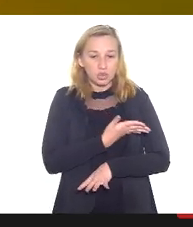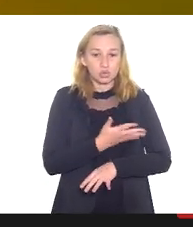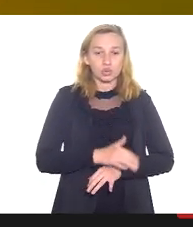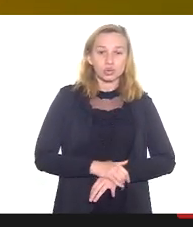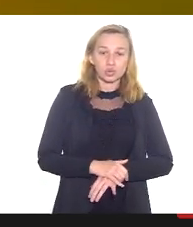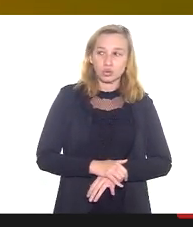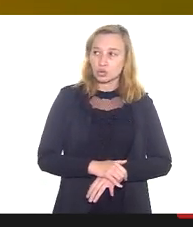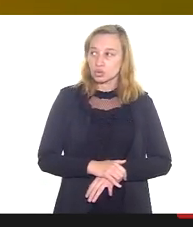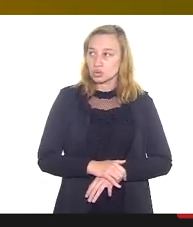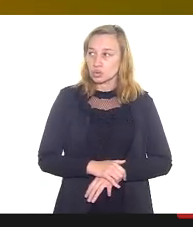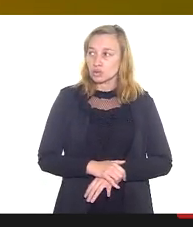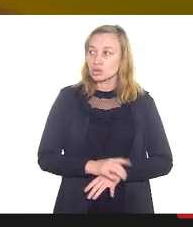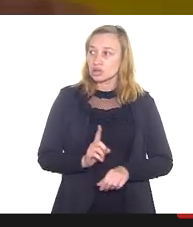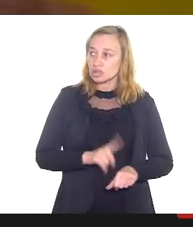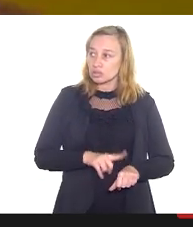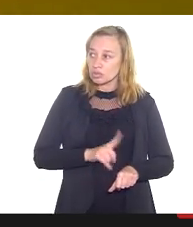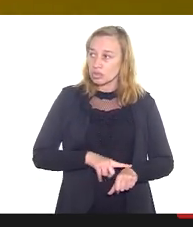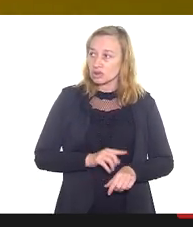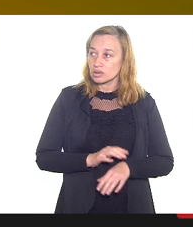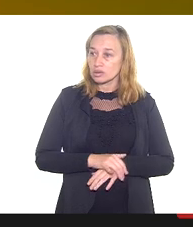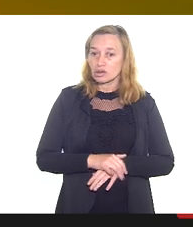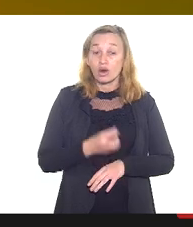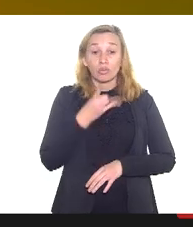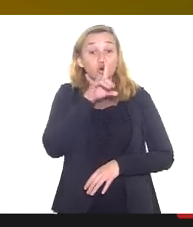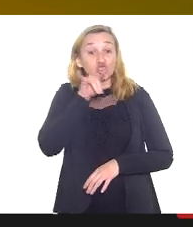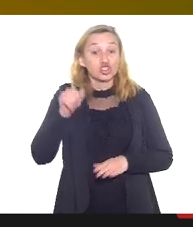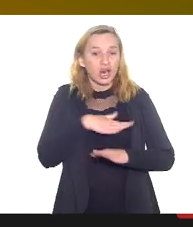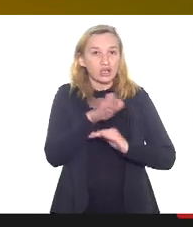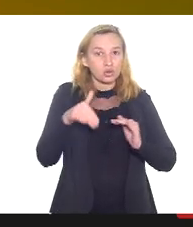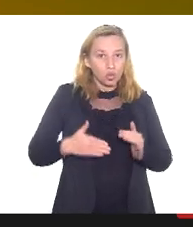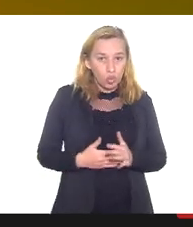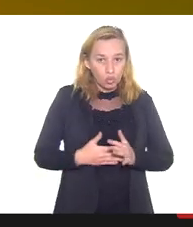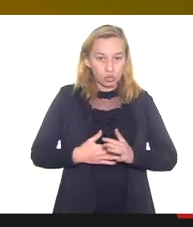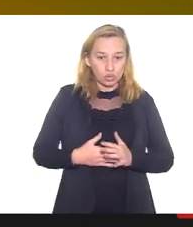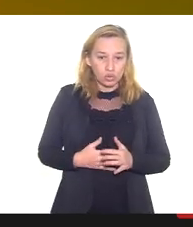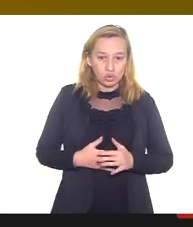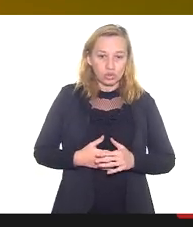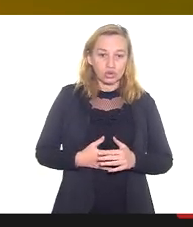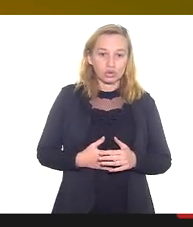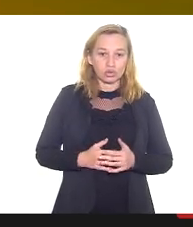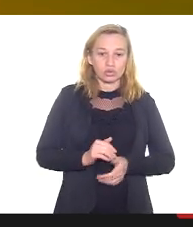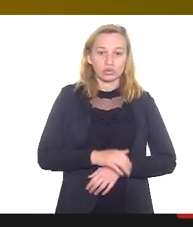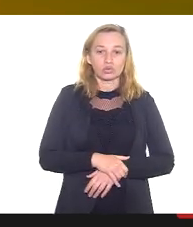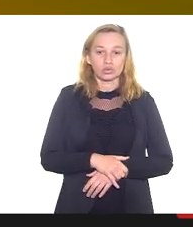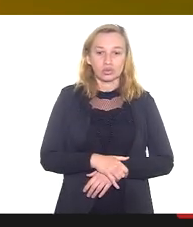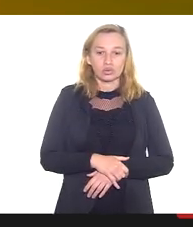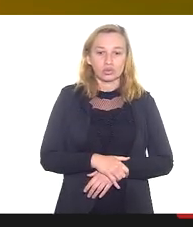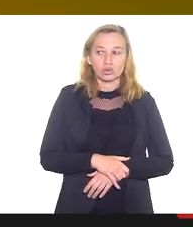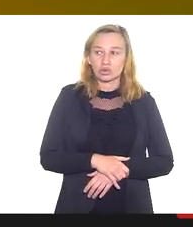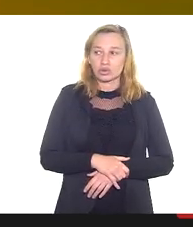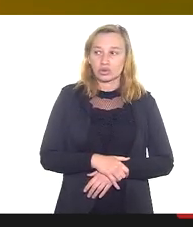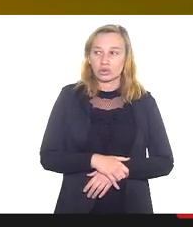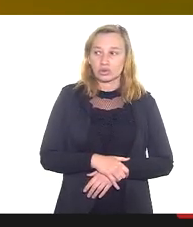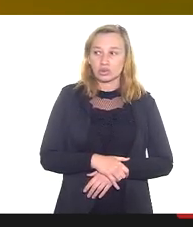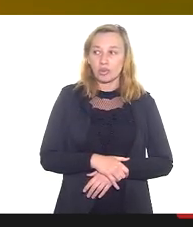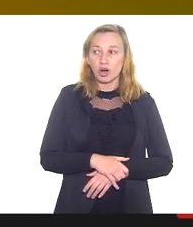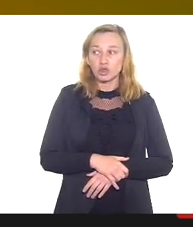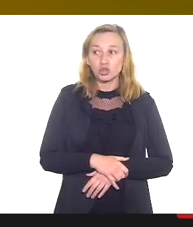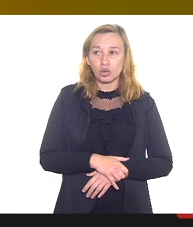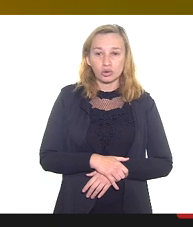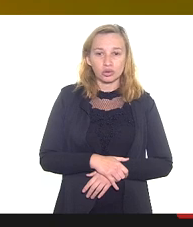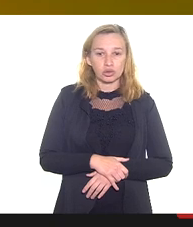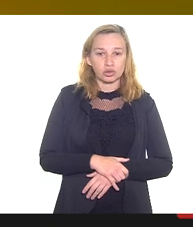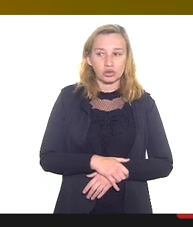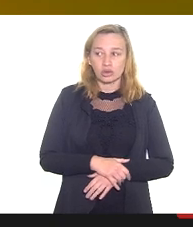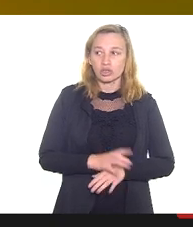aqui nesse momento. Bom dia a todos, todas e todes. Bom, queria só destacar alguns